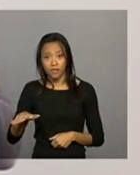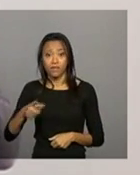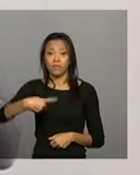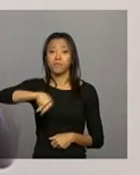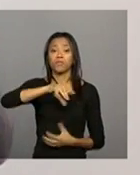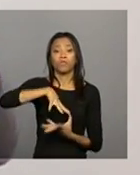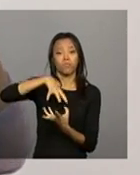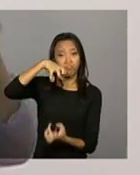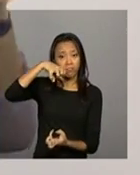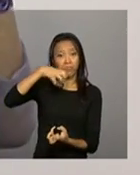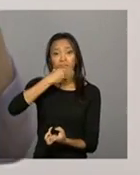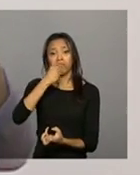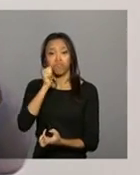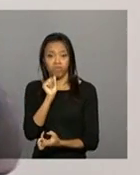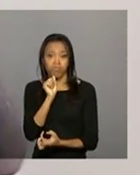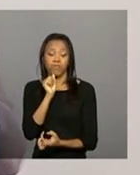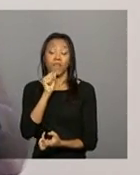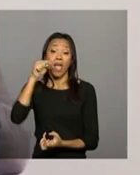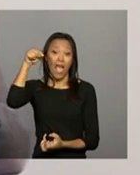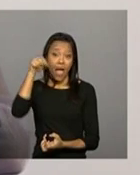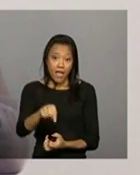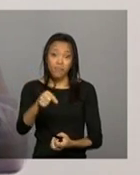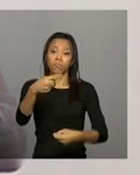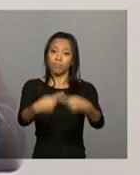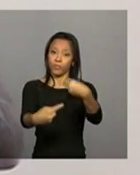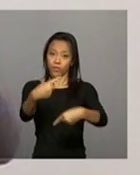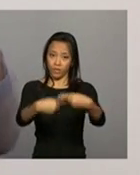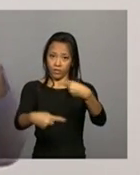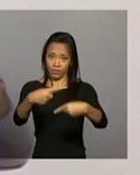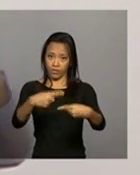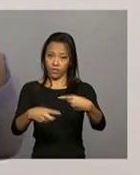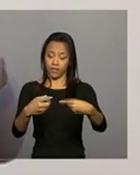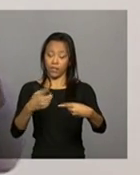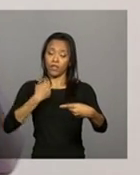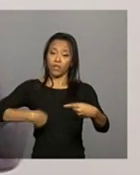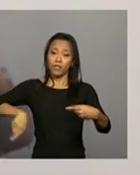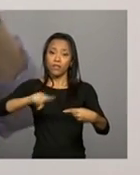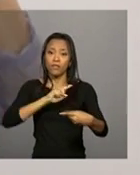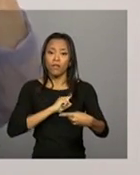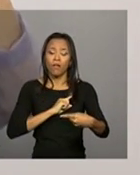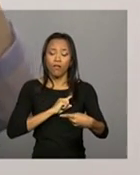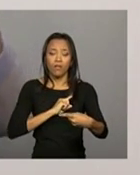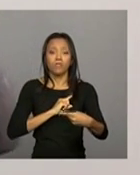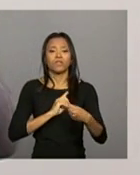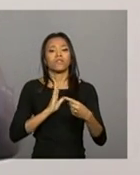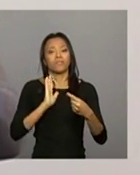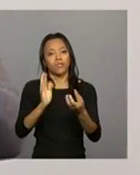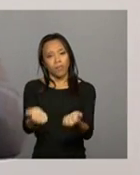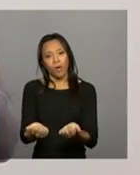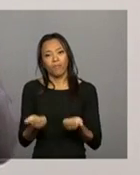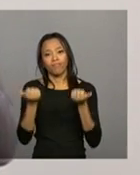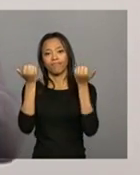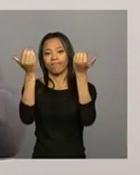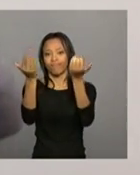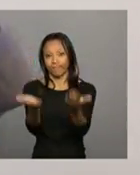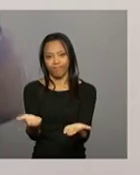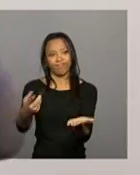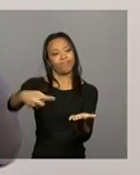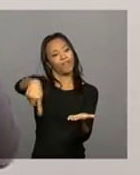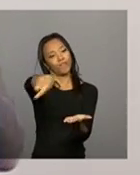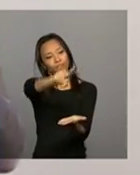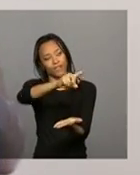idosos, esta política pública que nós estamos entregando para